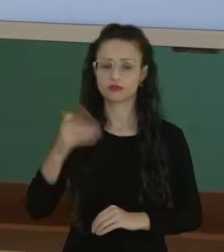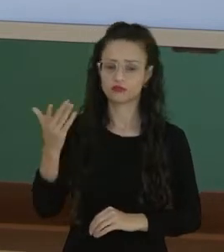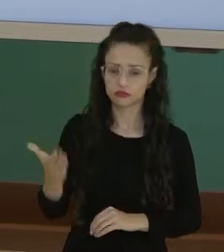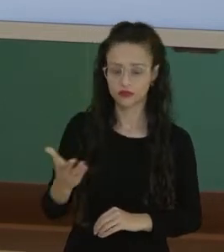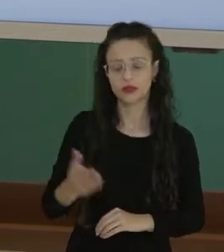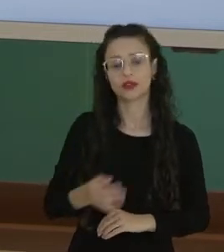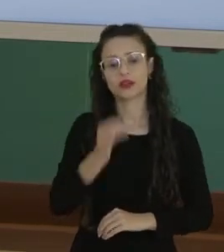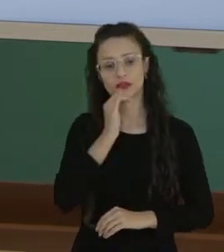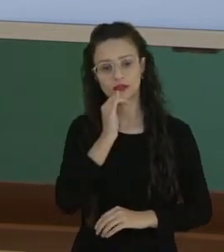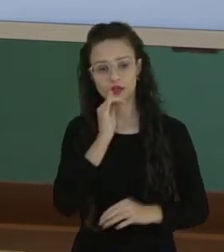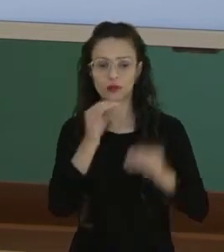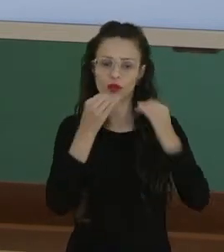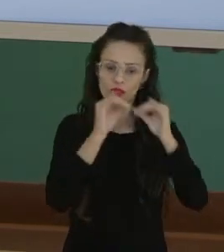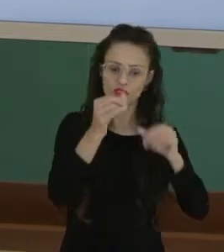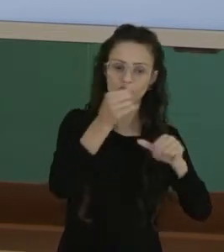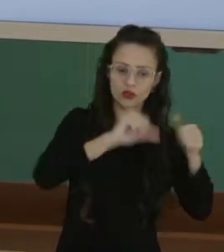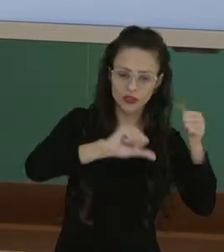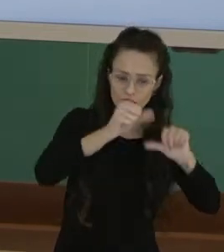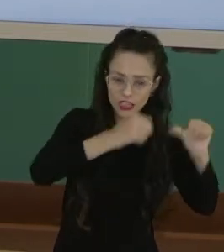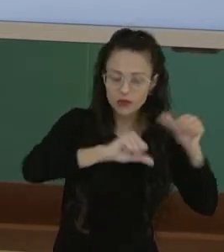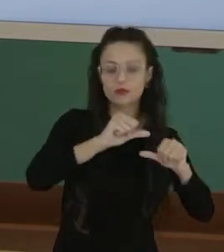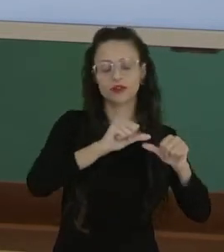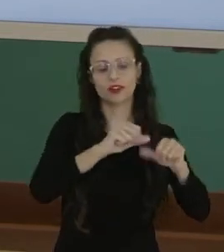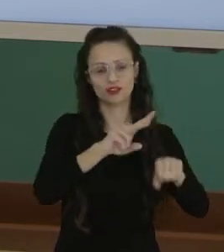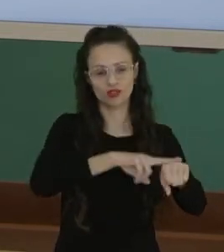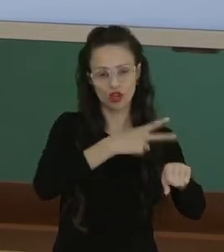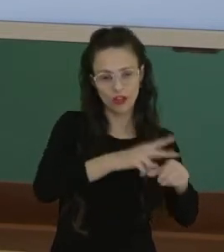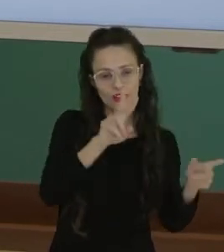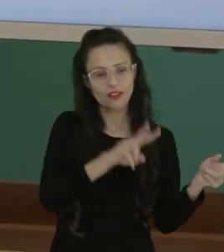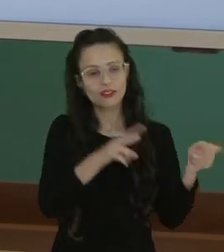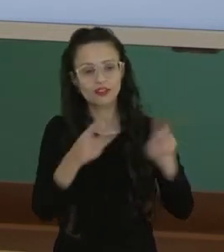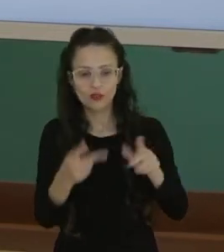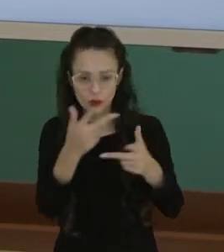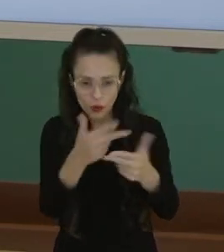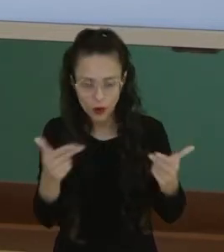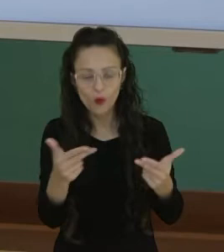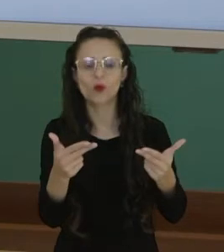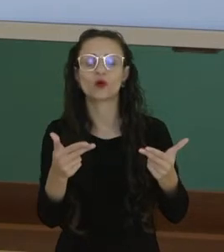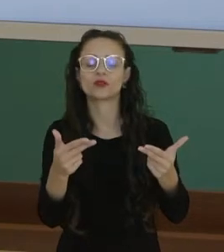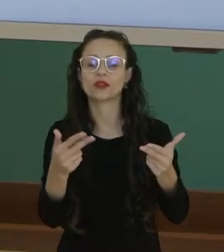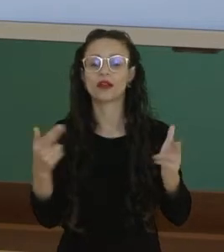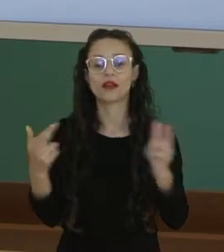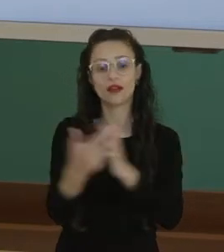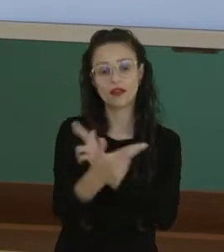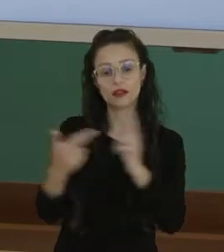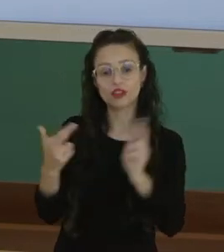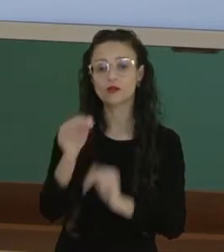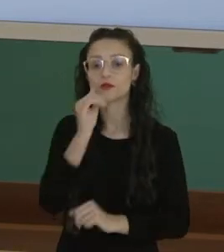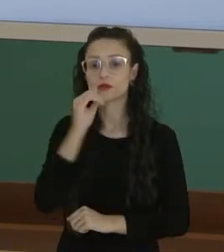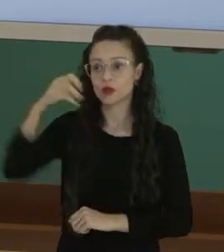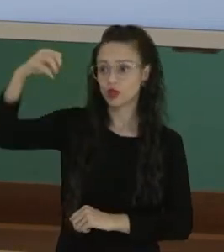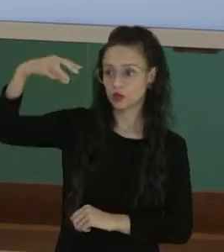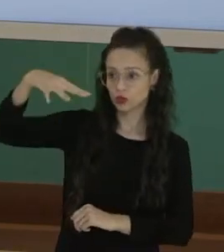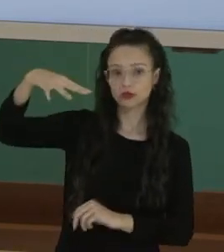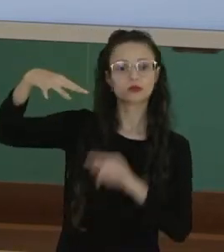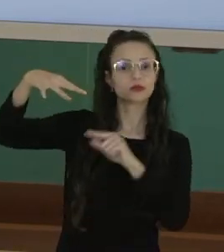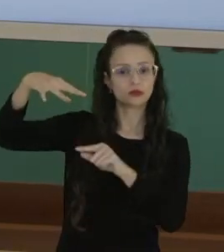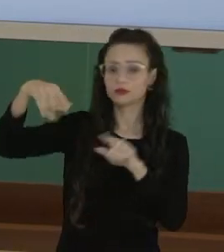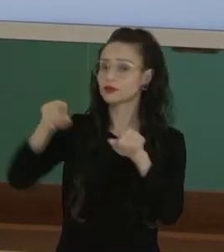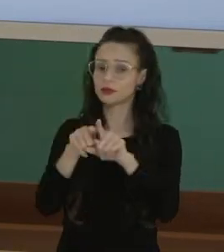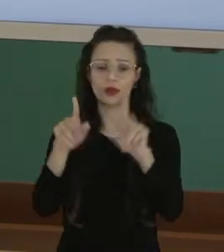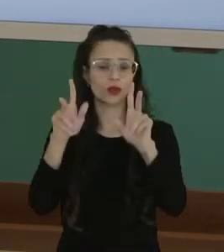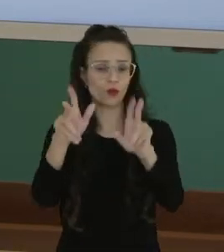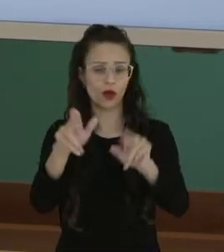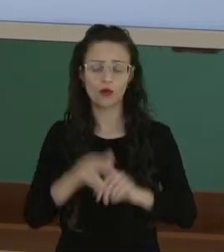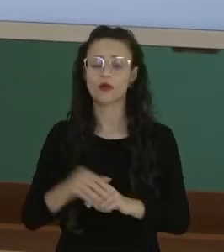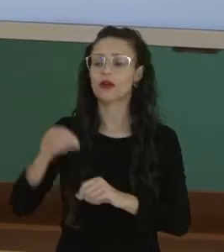a energia química do achocolatado, que é transformada em alguma coisa. Relacionado, por exemplo, com a luz, com a eletricidade, é a mesma ideia.